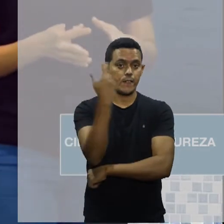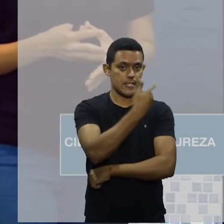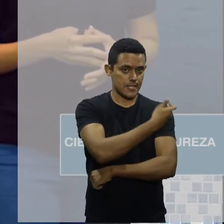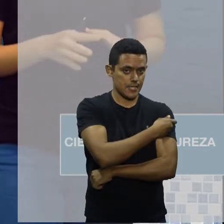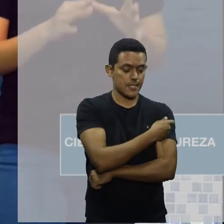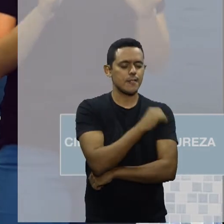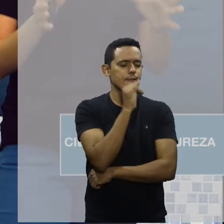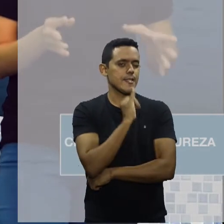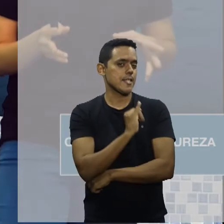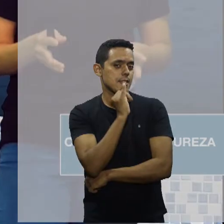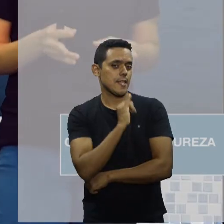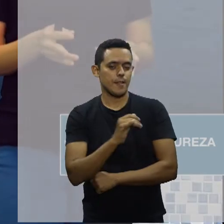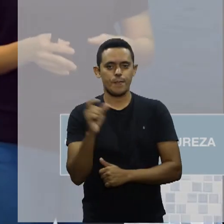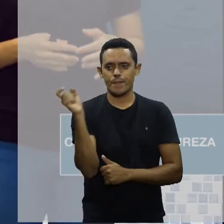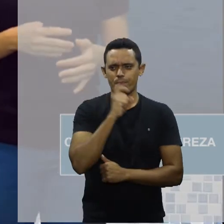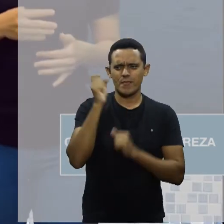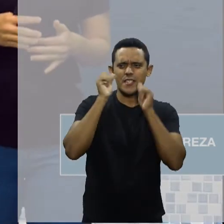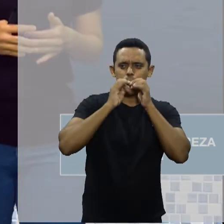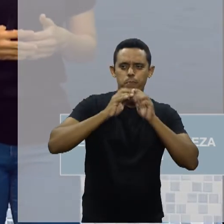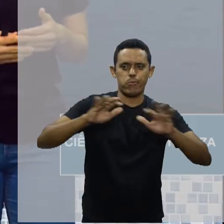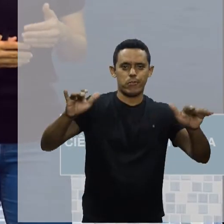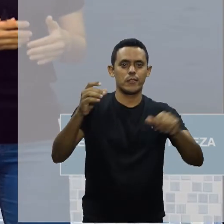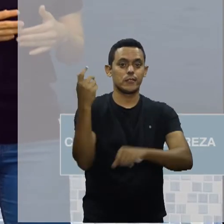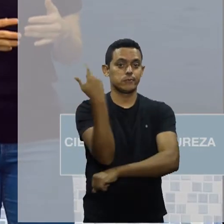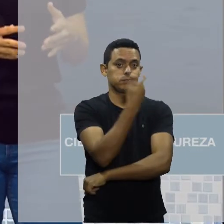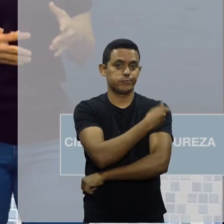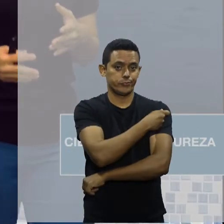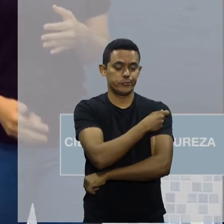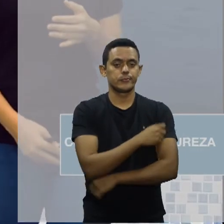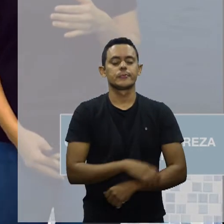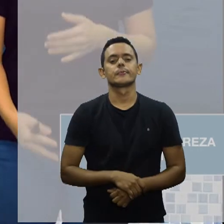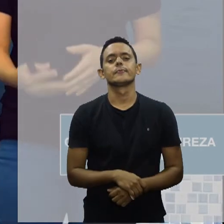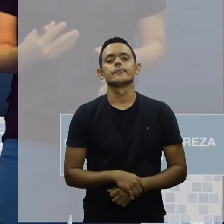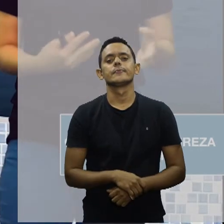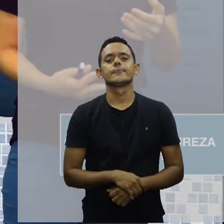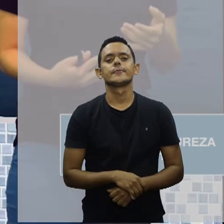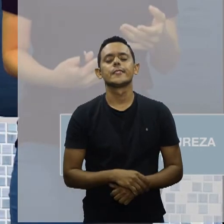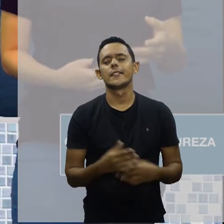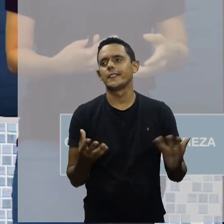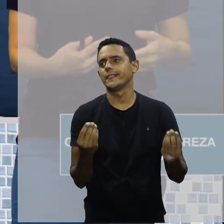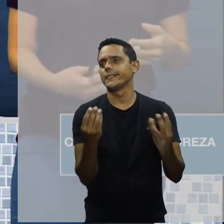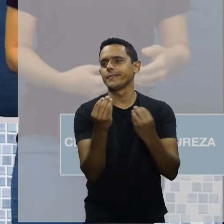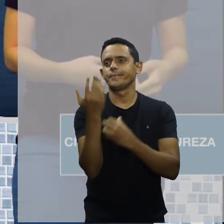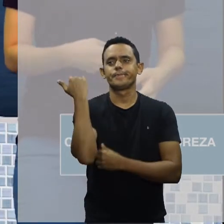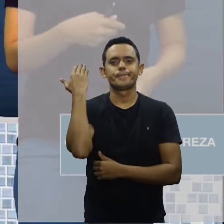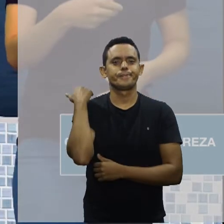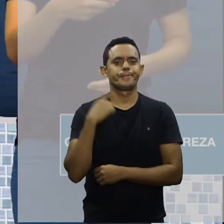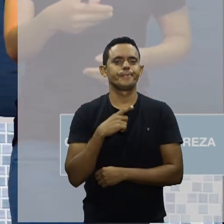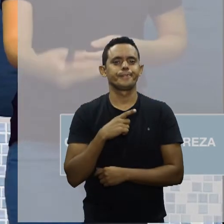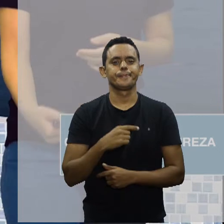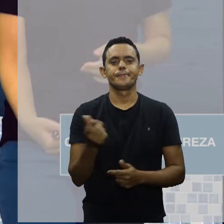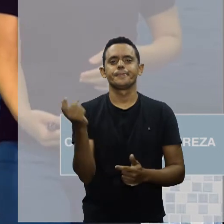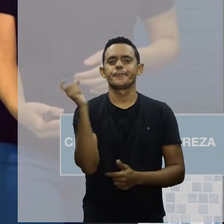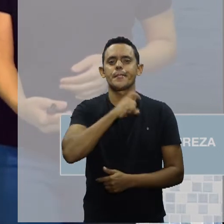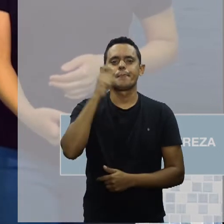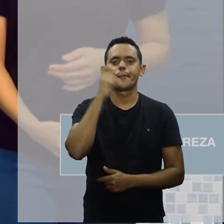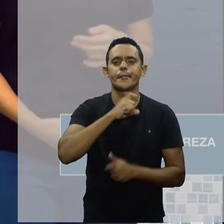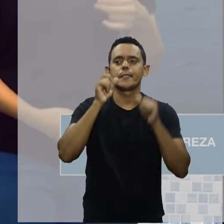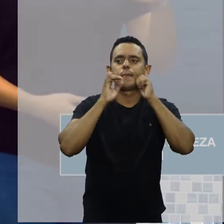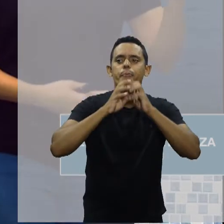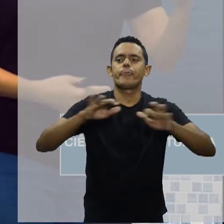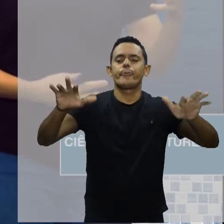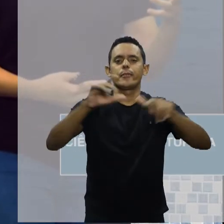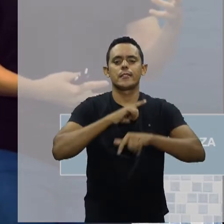penúltima bloco de fake news a respeito de vacina fake news sobre vacina já existe há muito tempo sempre que é introduzido uma nova vacina